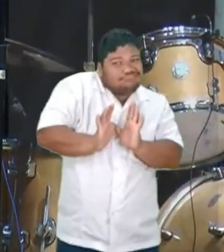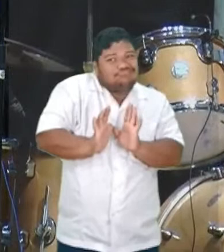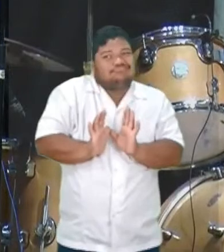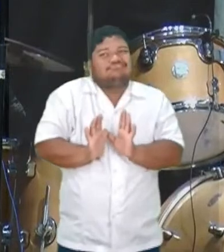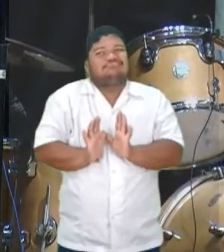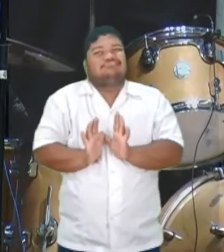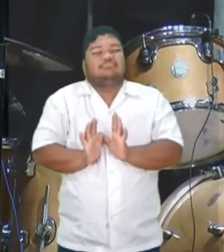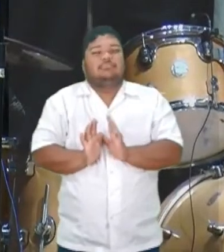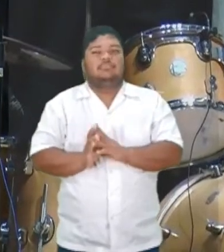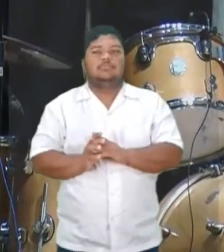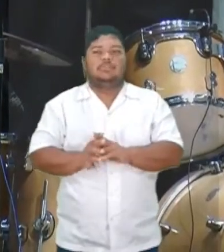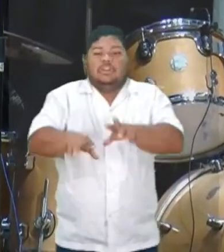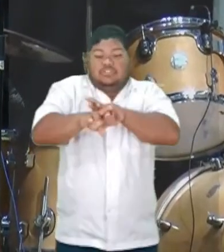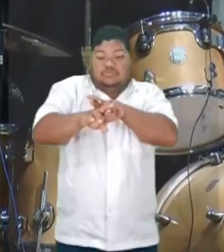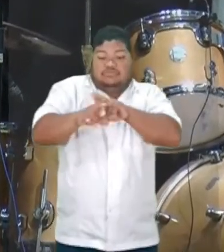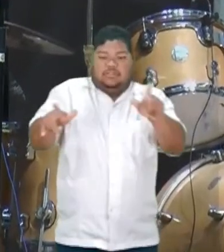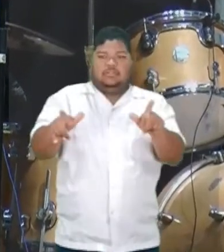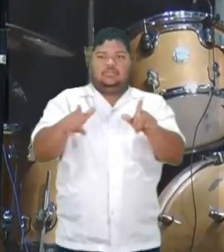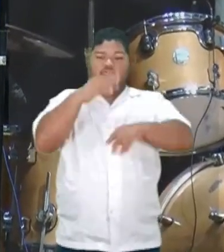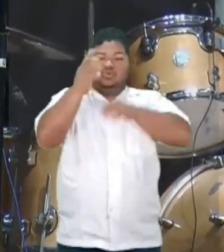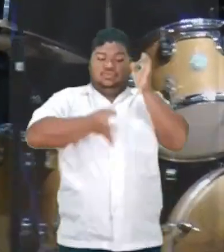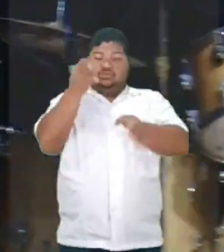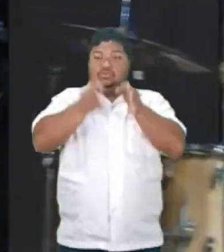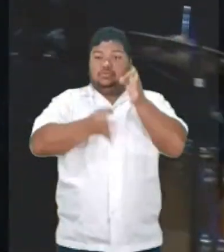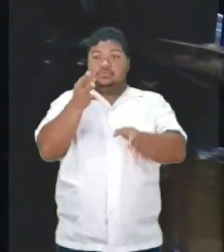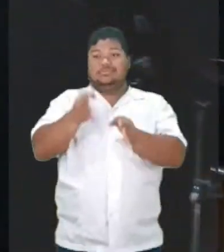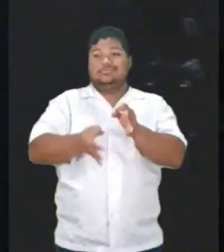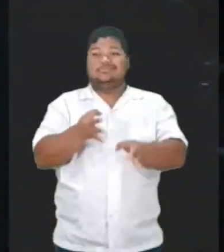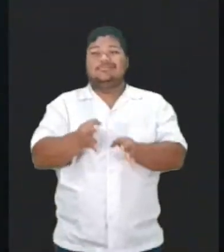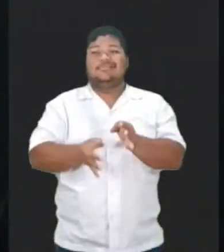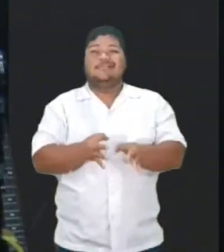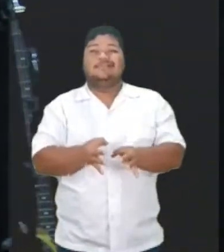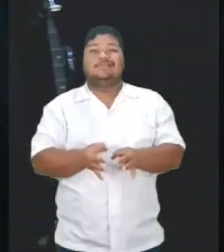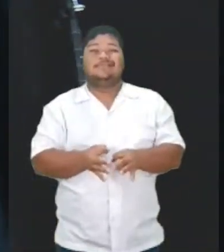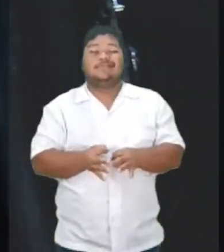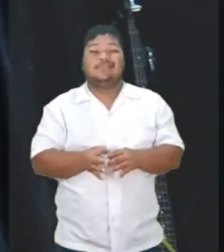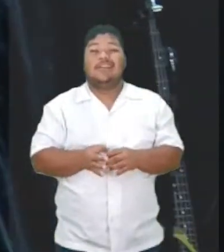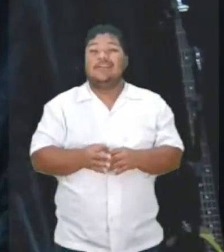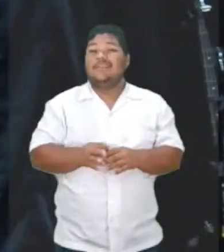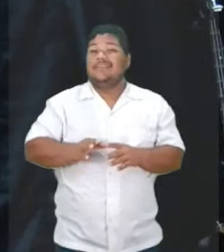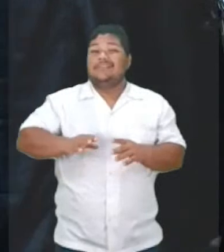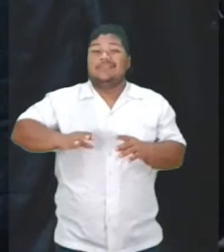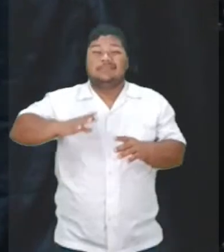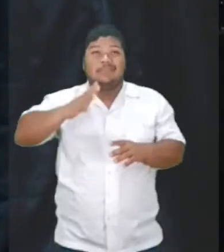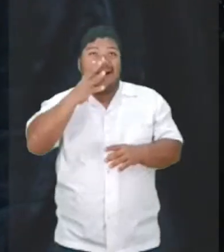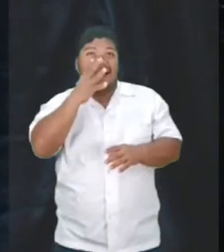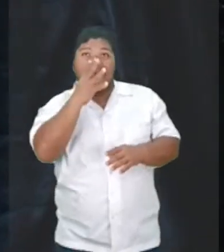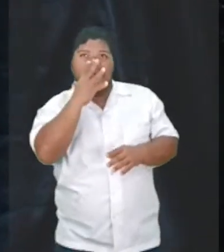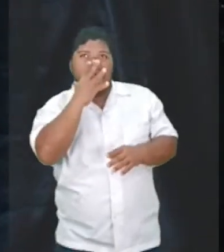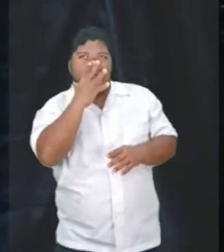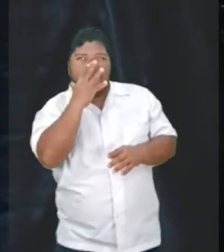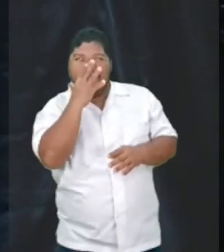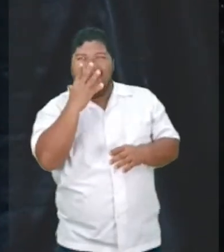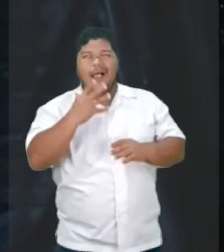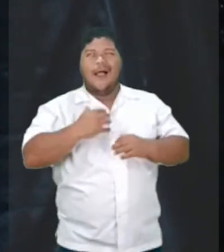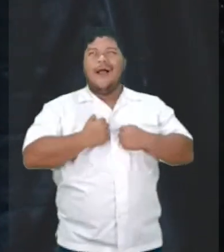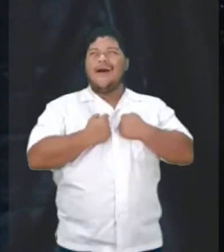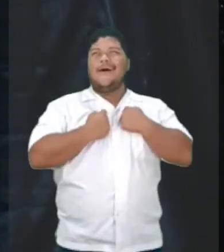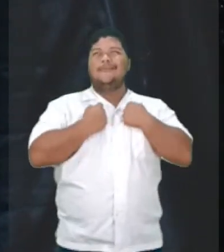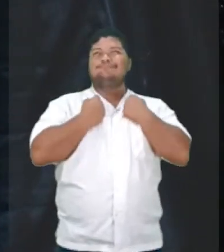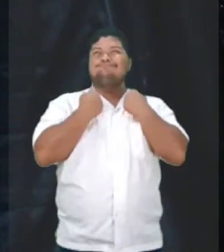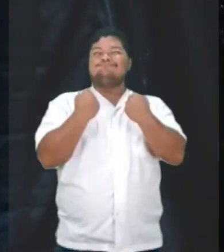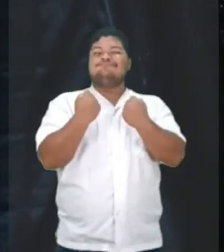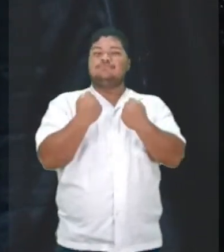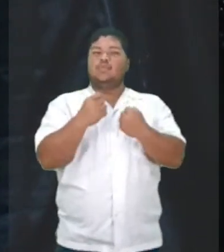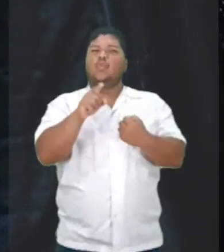justiça. E se acham tão extraordinários. Deixa eu dizer para você uma coisa: por que você vai